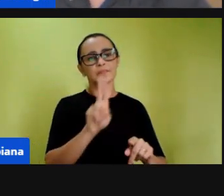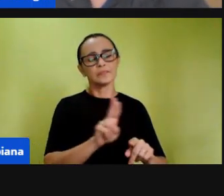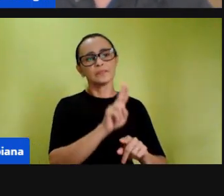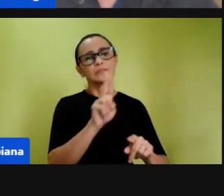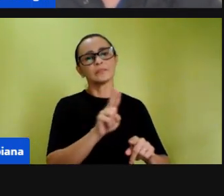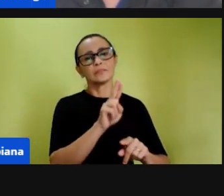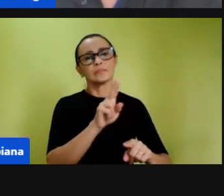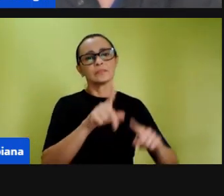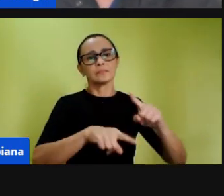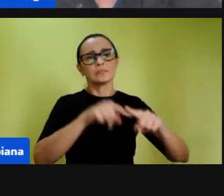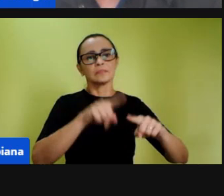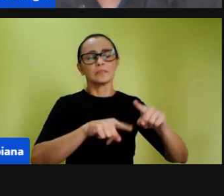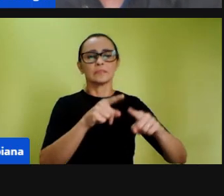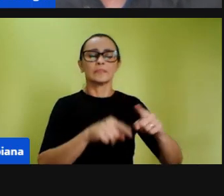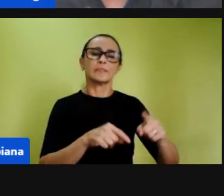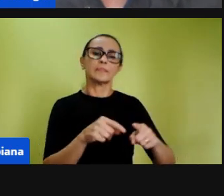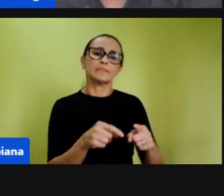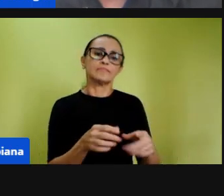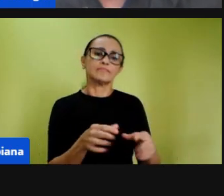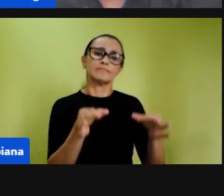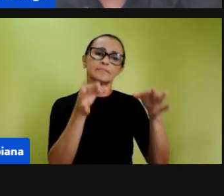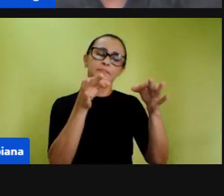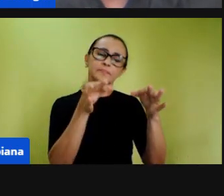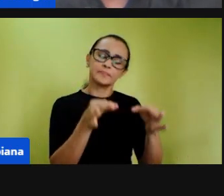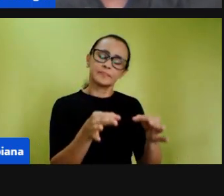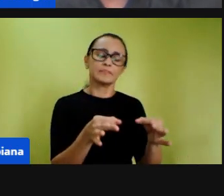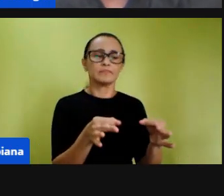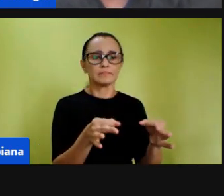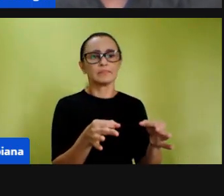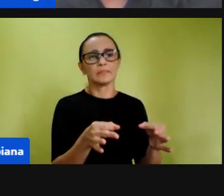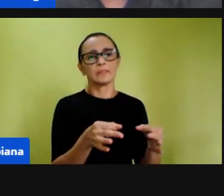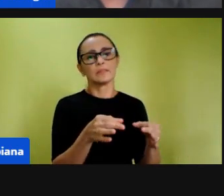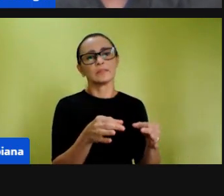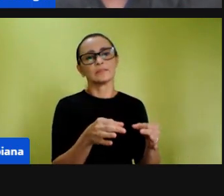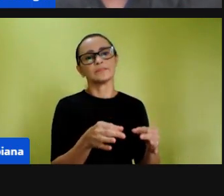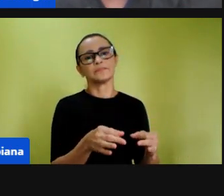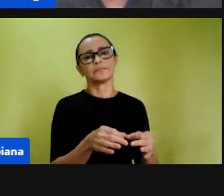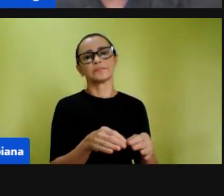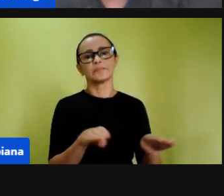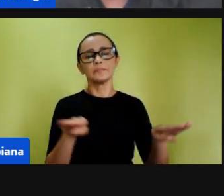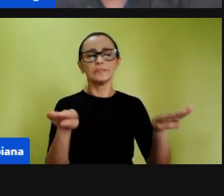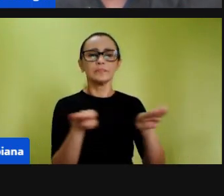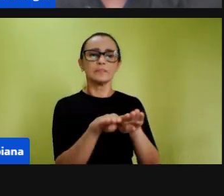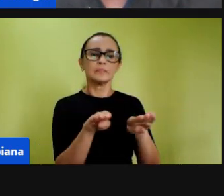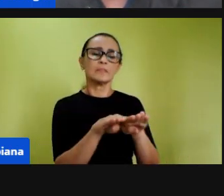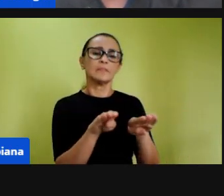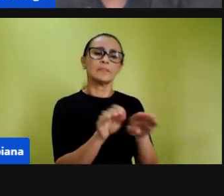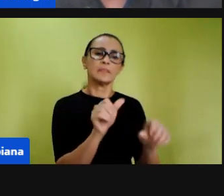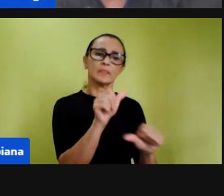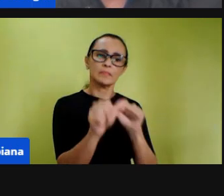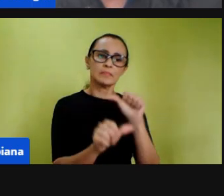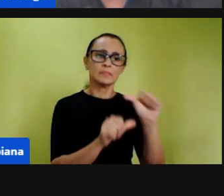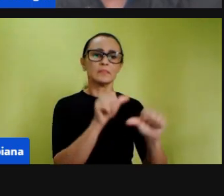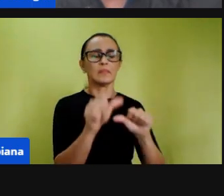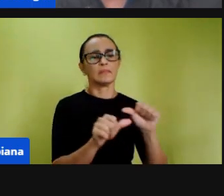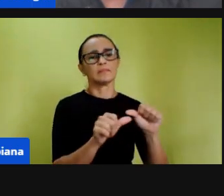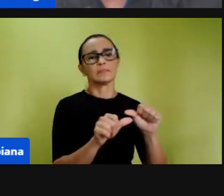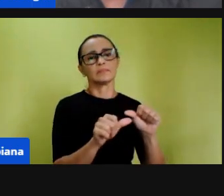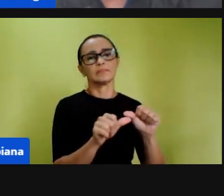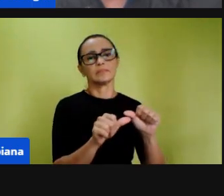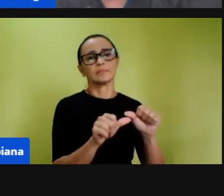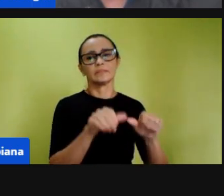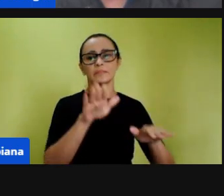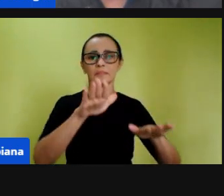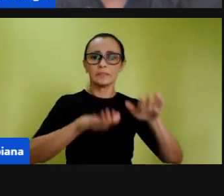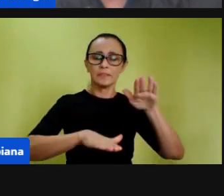para trabalhar aquela noção e aquele conceito, também ela variava de acordo com a turma.